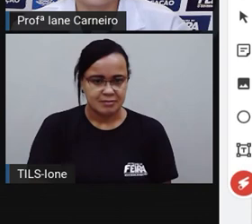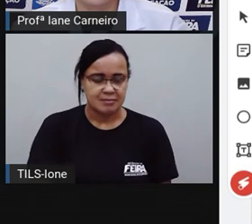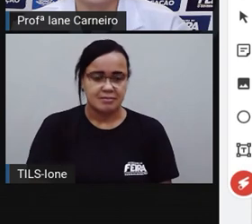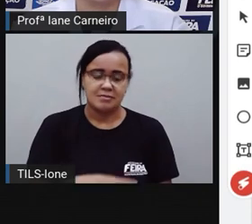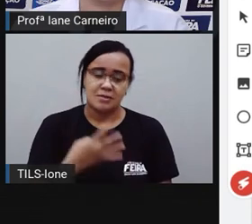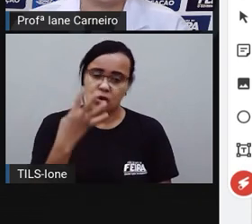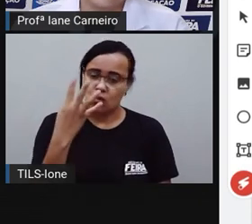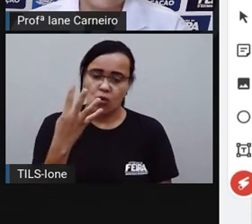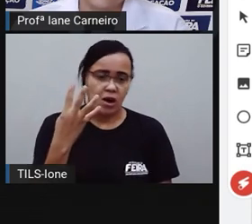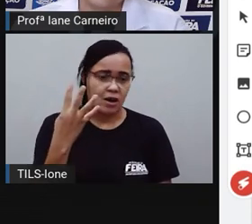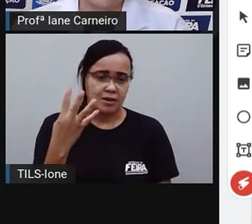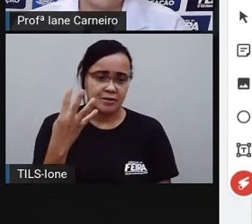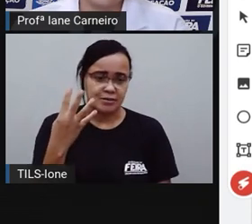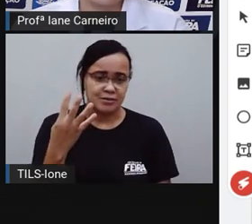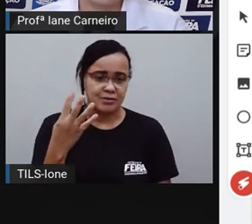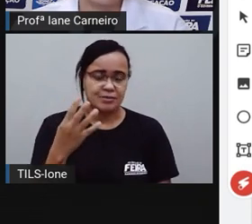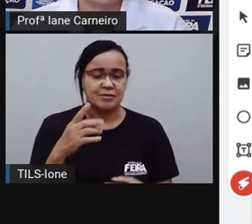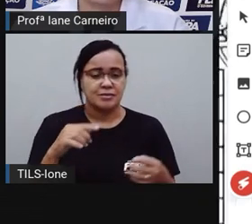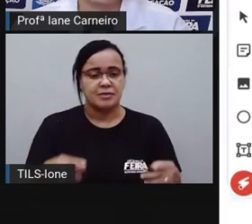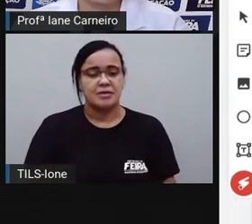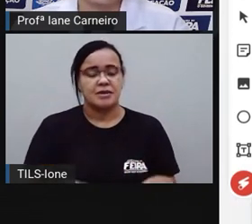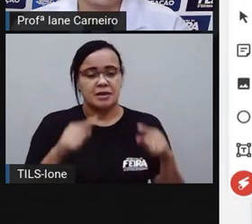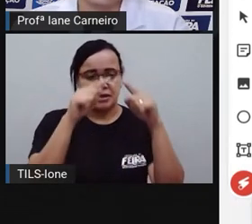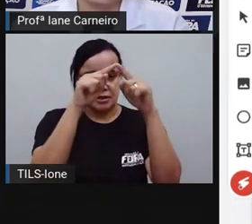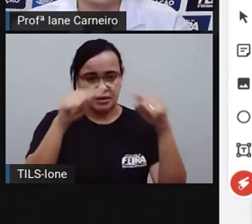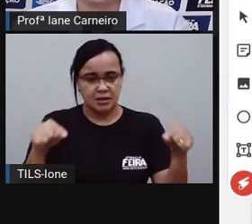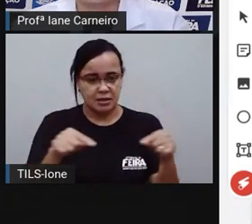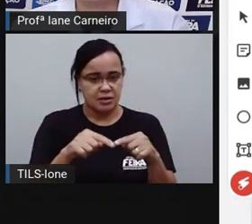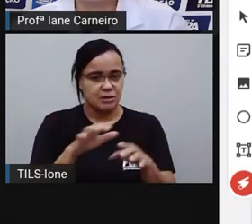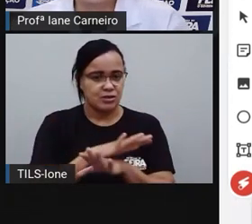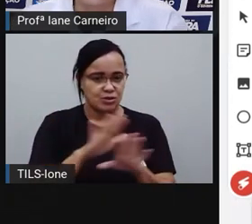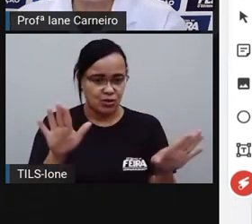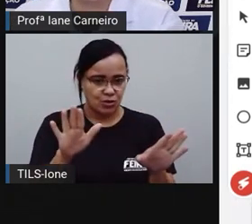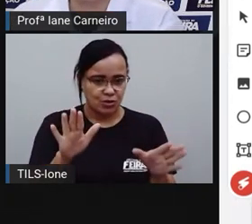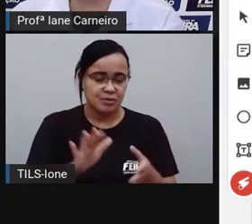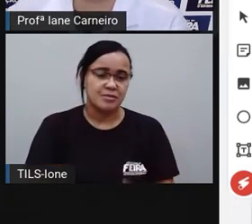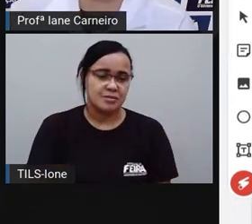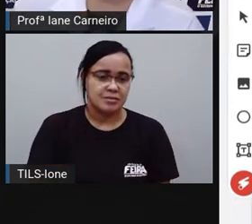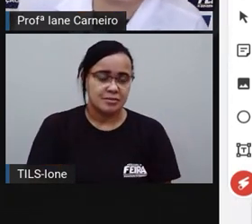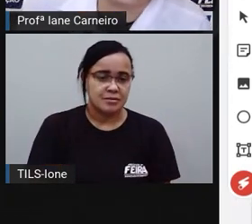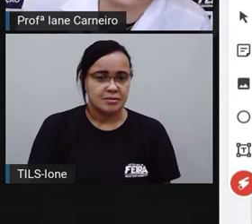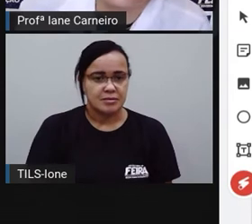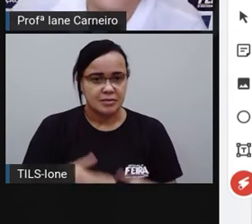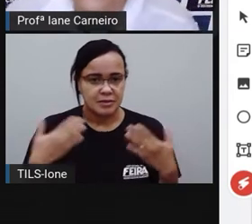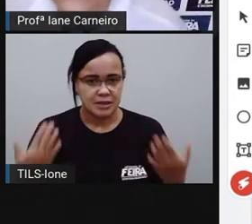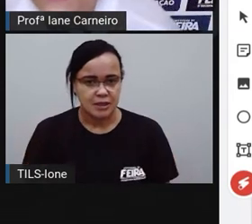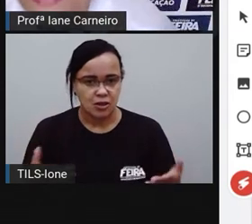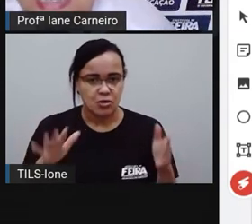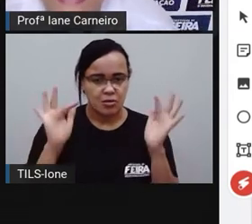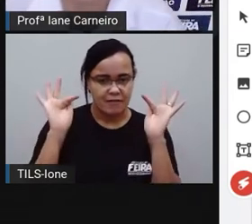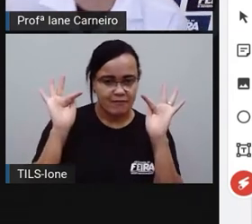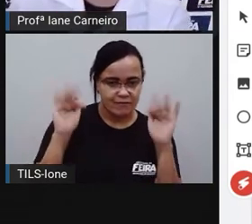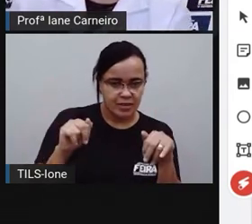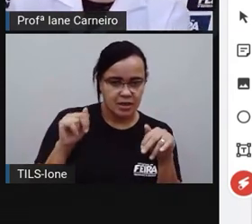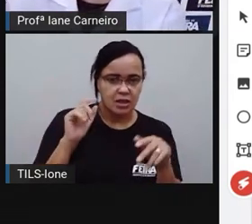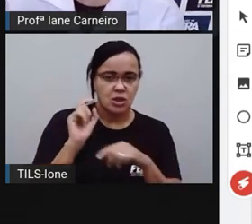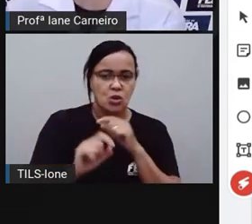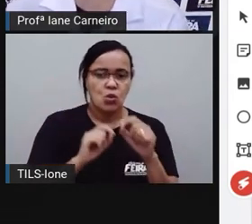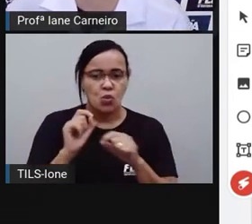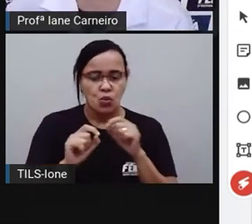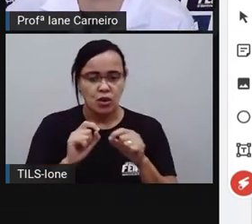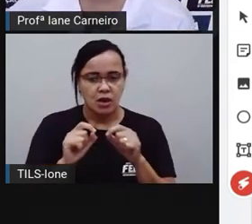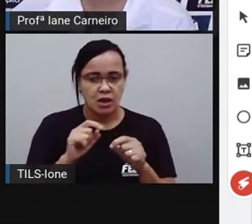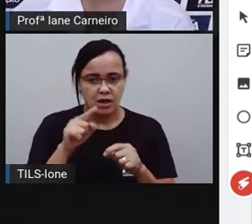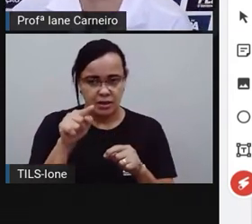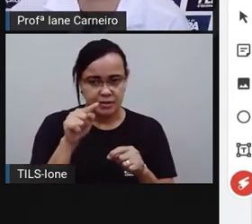quatro vezes, tá bom? Para a gente terminar, ó, a prova fazer mais essa.